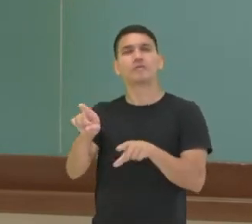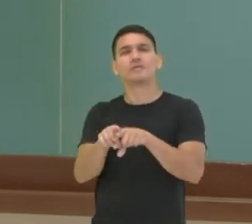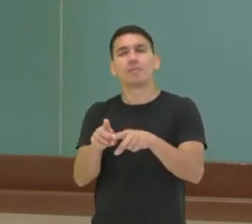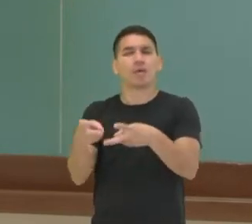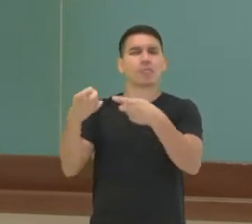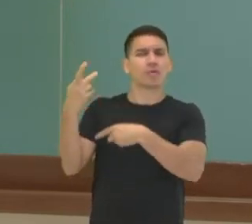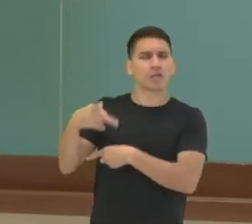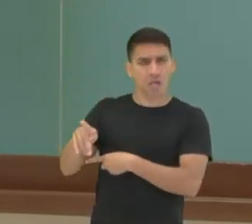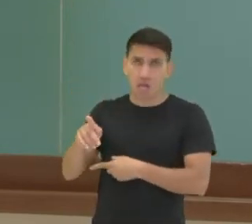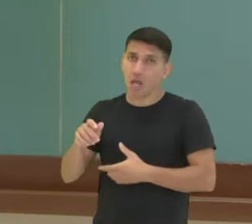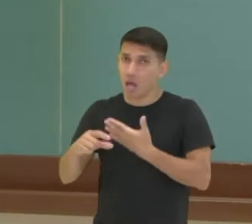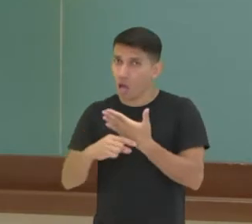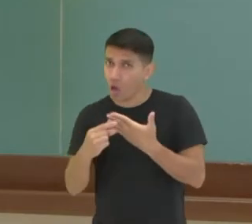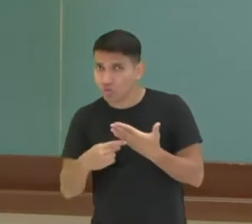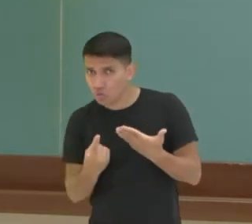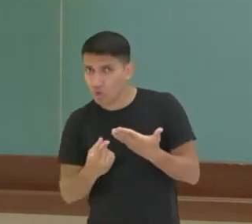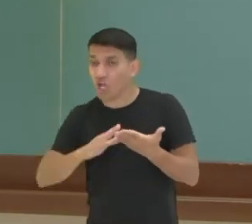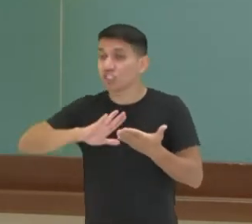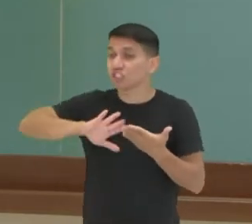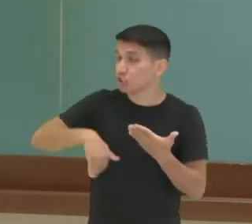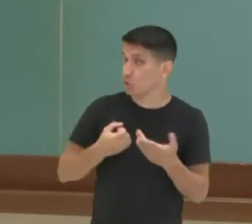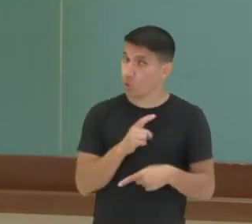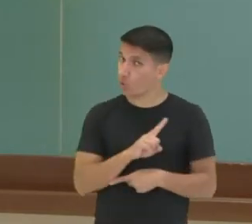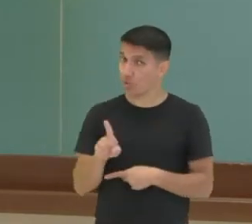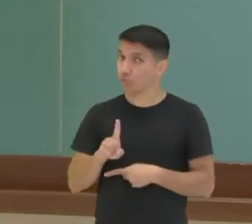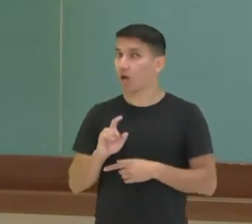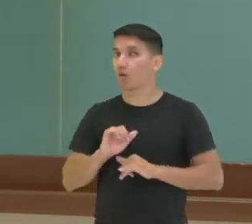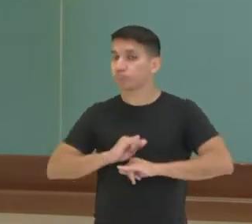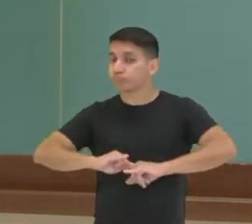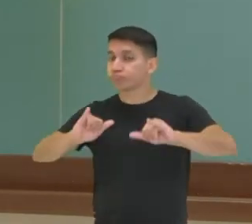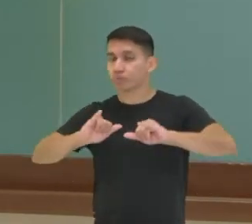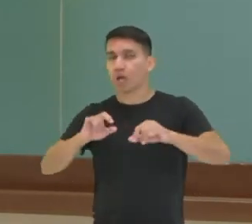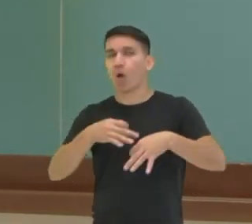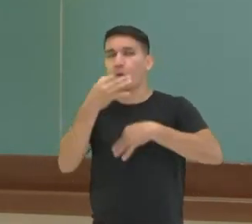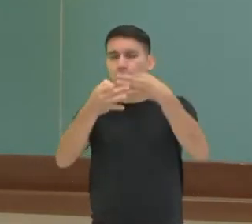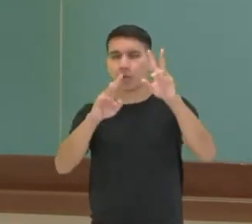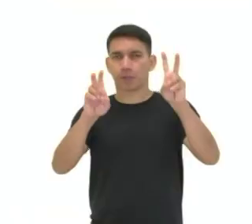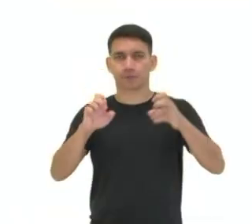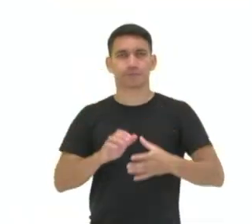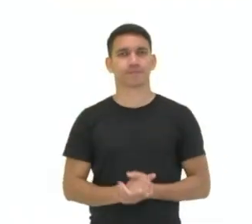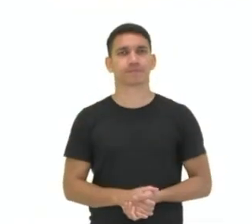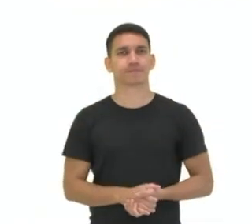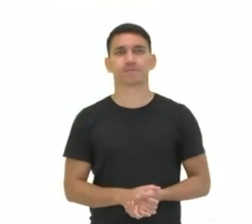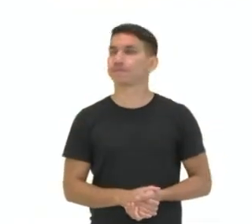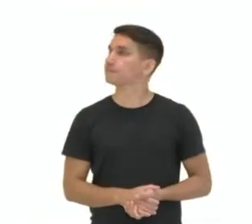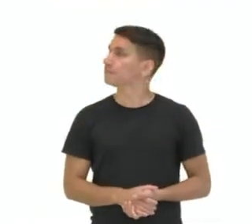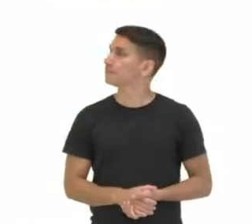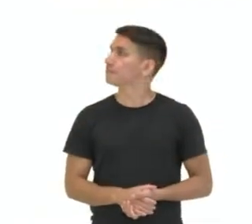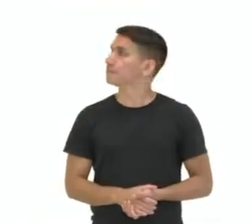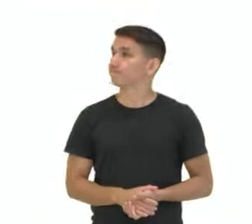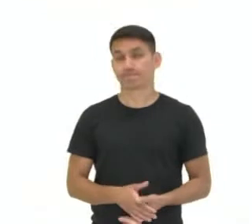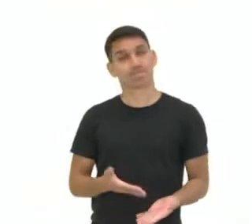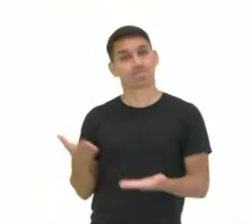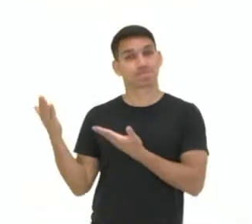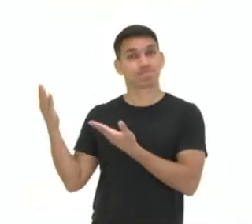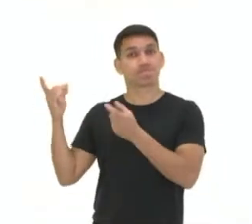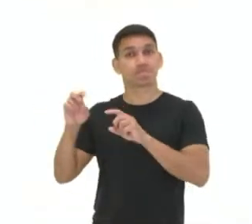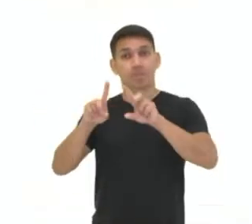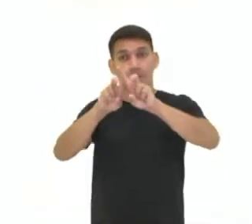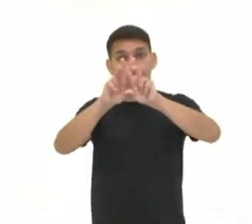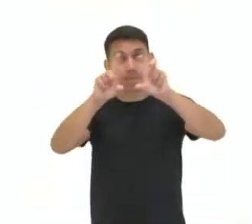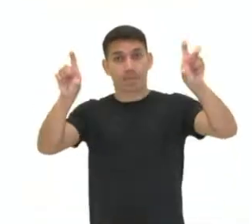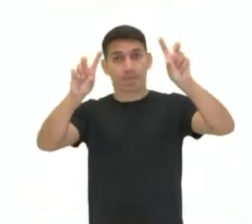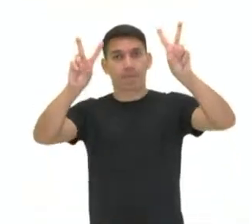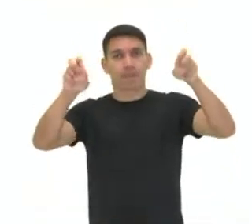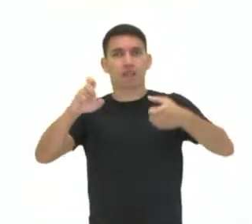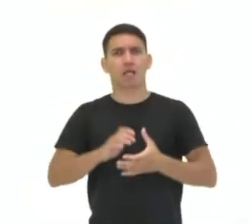autor emitiu ou não uma opinião sobre ela, beleza? Vamos lá? Então, olha lá, o título: